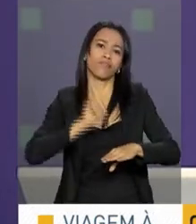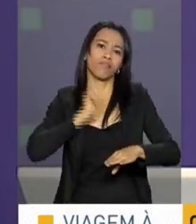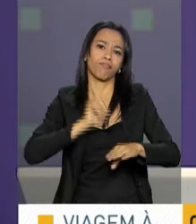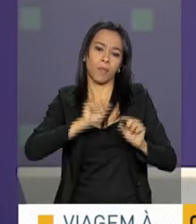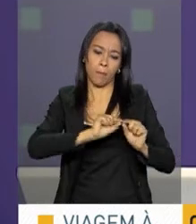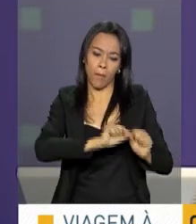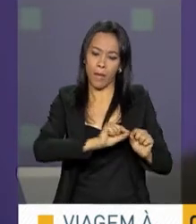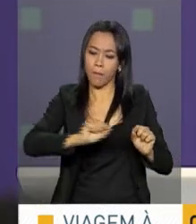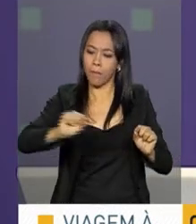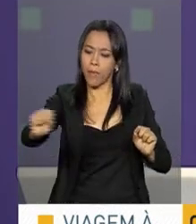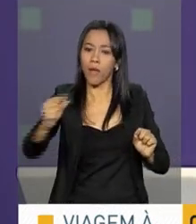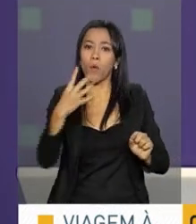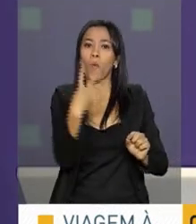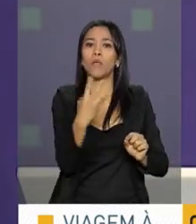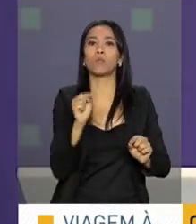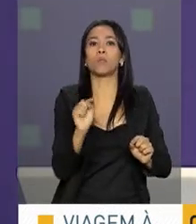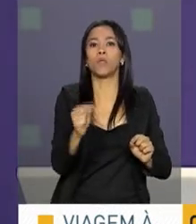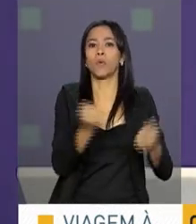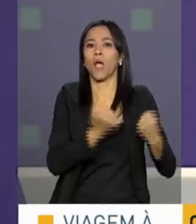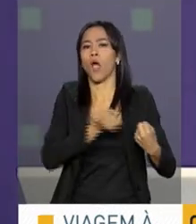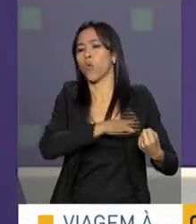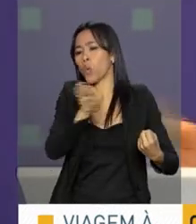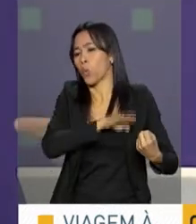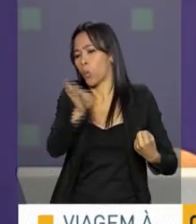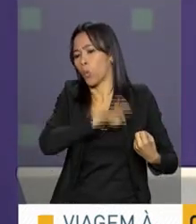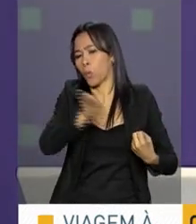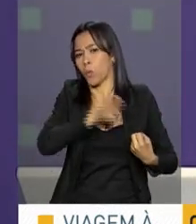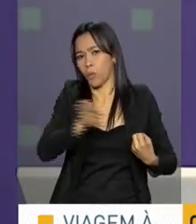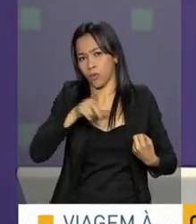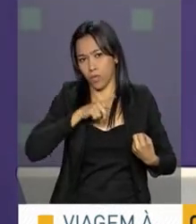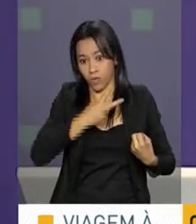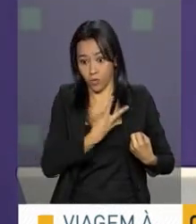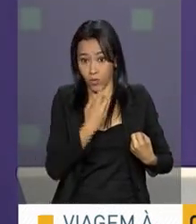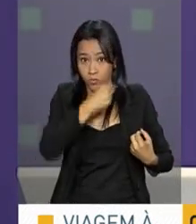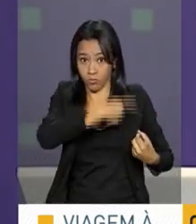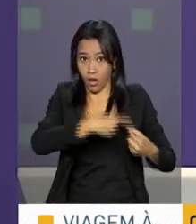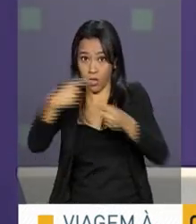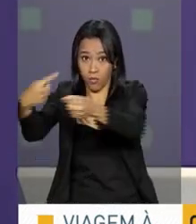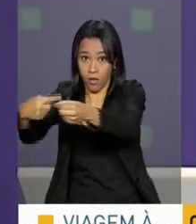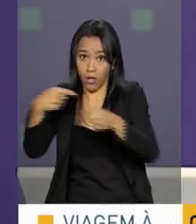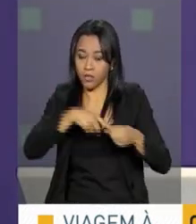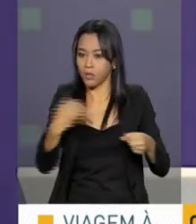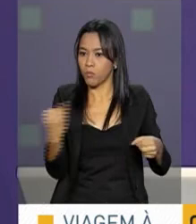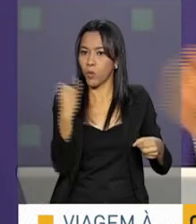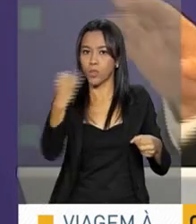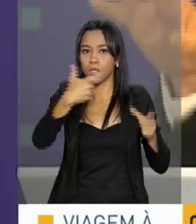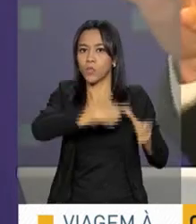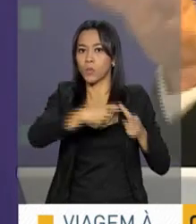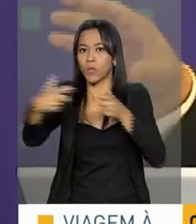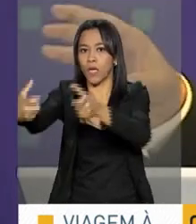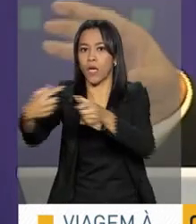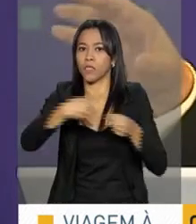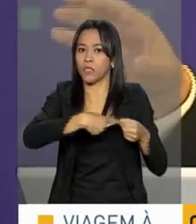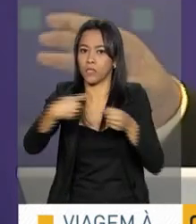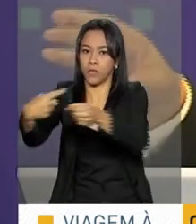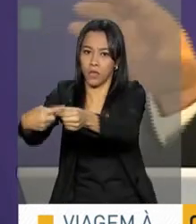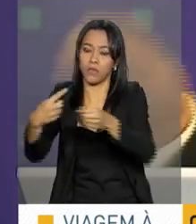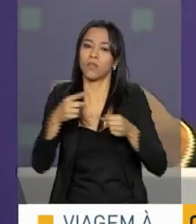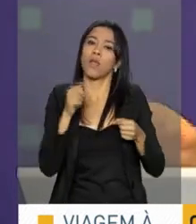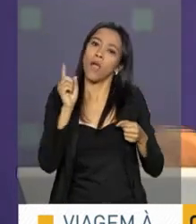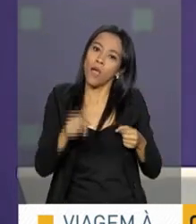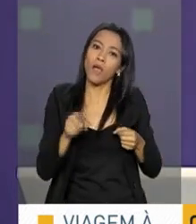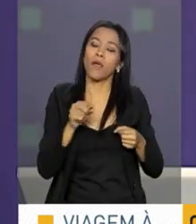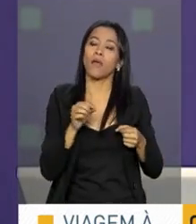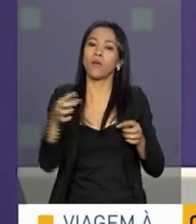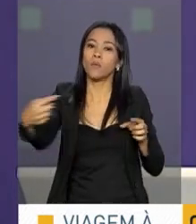que movimenta 4 mil veículos por dia, né, mas que liga 2 regiões produtoras extremamente importantes, né, o Polo de Integração